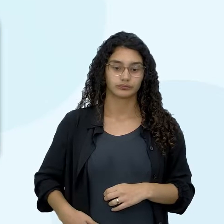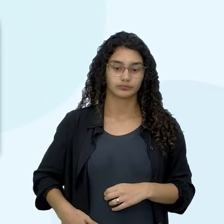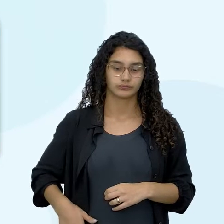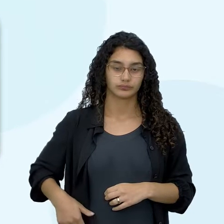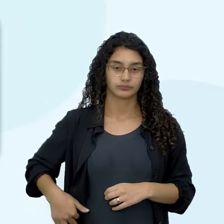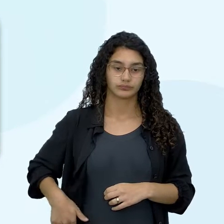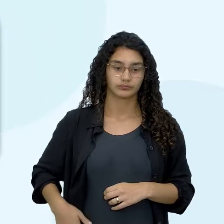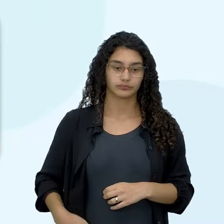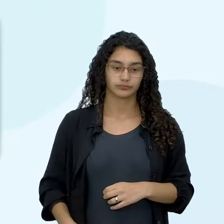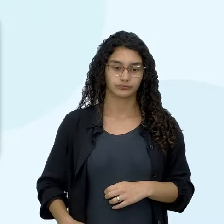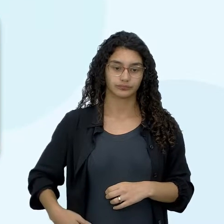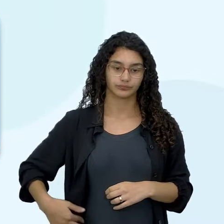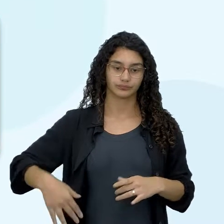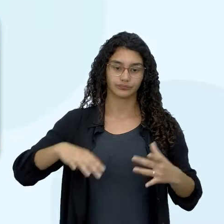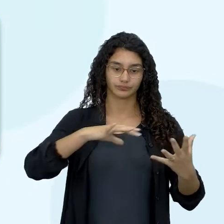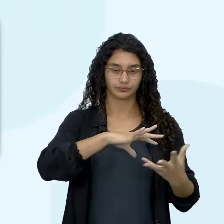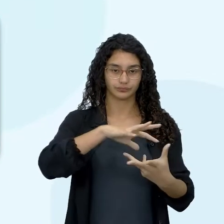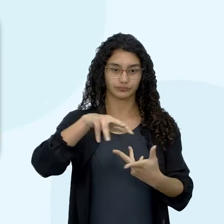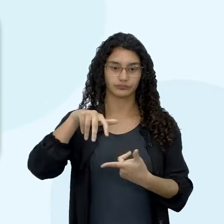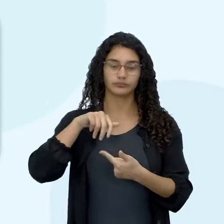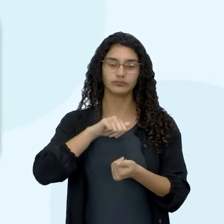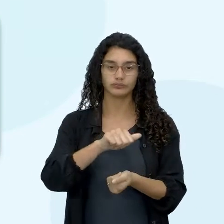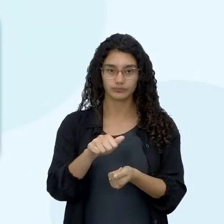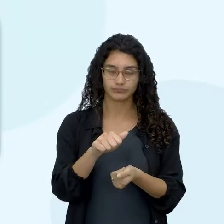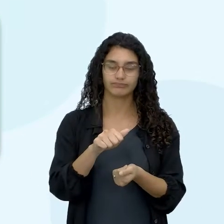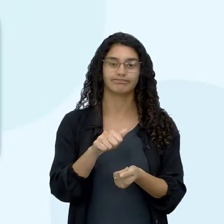bem. Globalização.